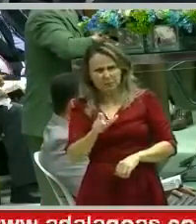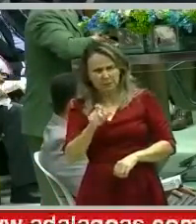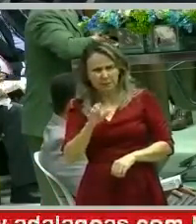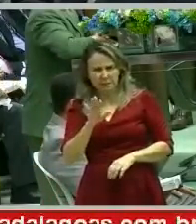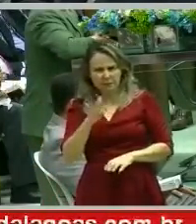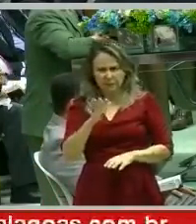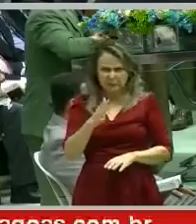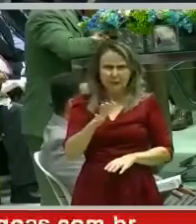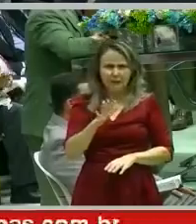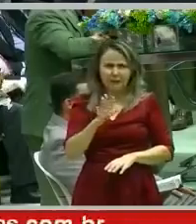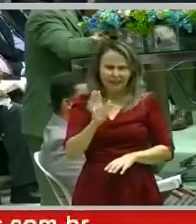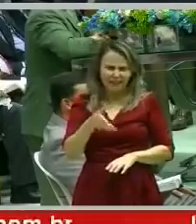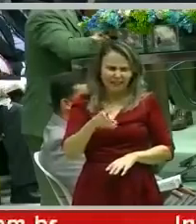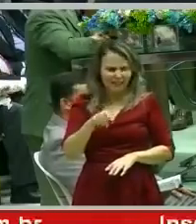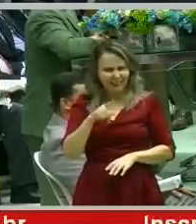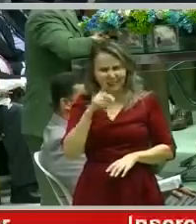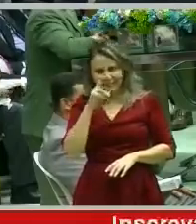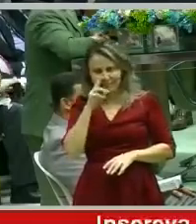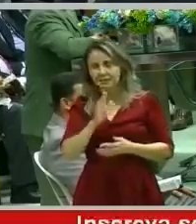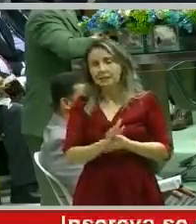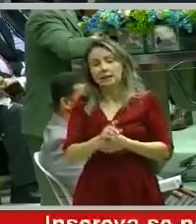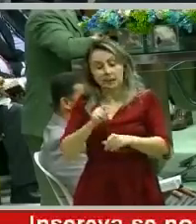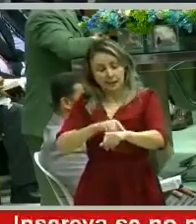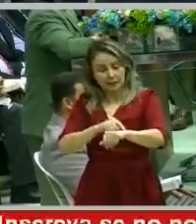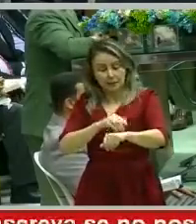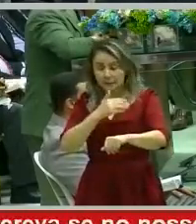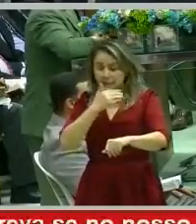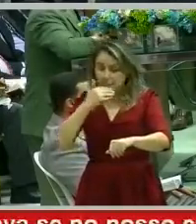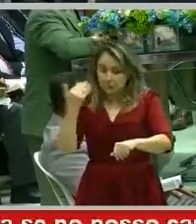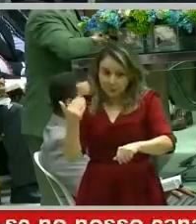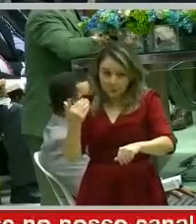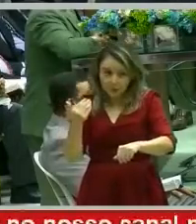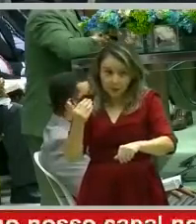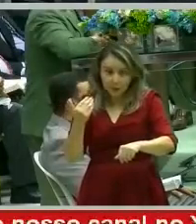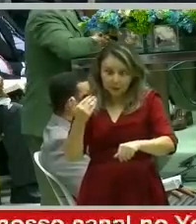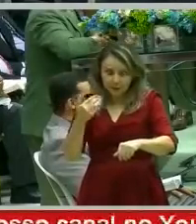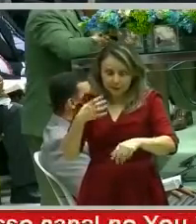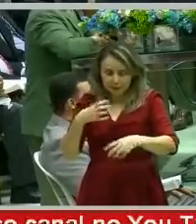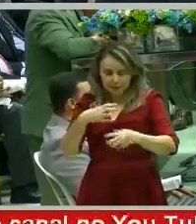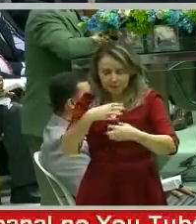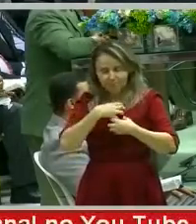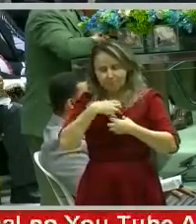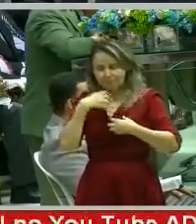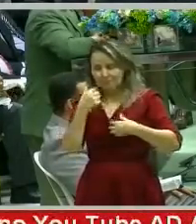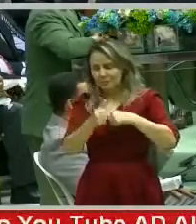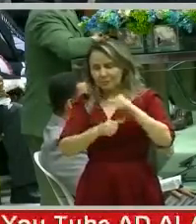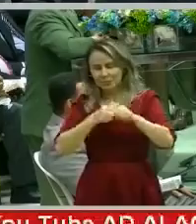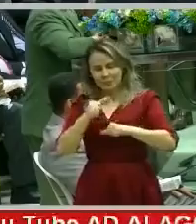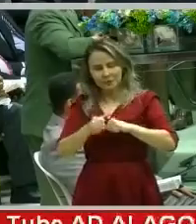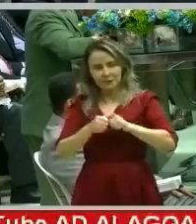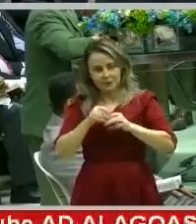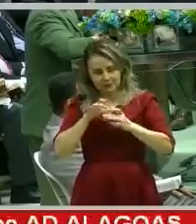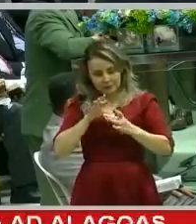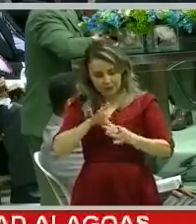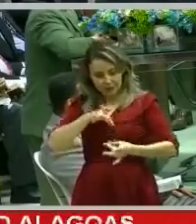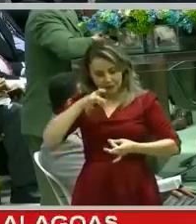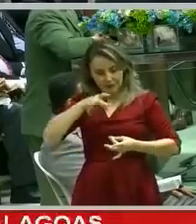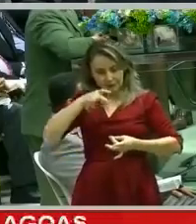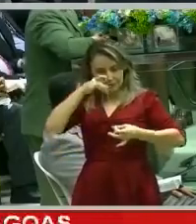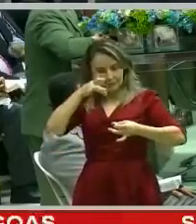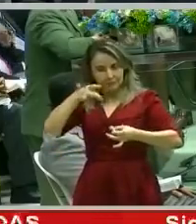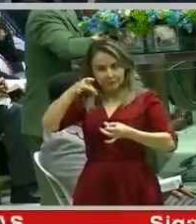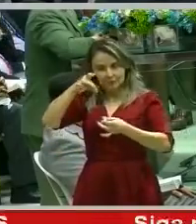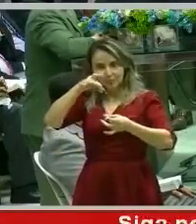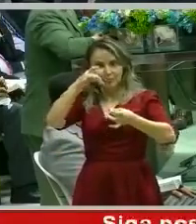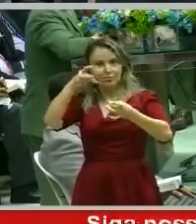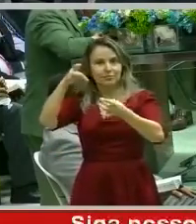mas é crente. Na hora da morte, o Eliabe, a Bíblia diz que passa por uma transformação. E o espírito dele, quando sai da carne, já sai